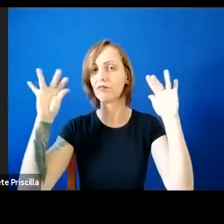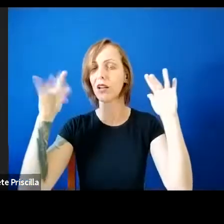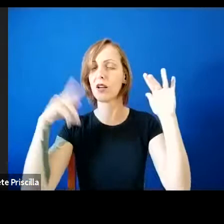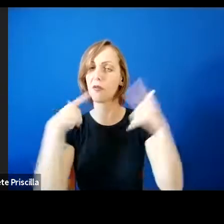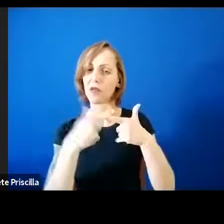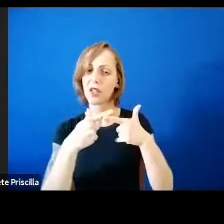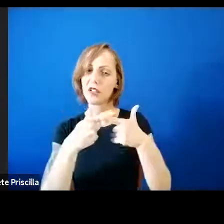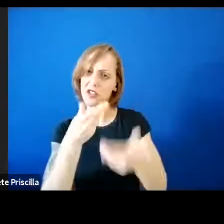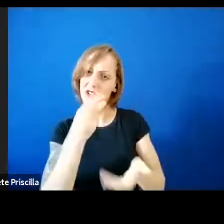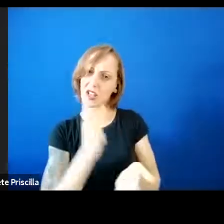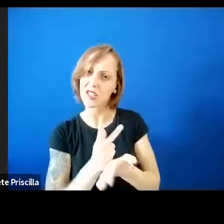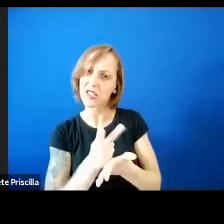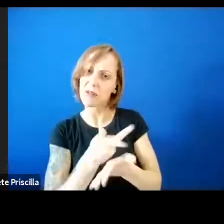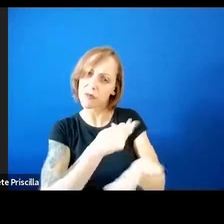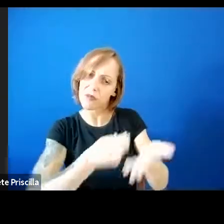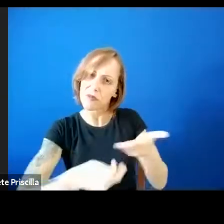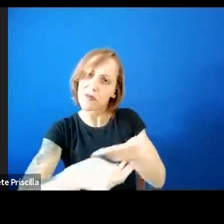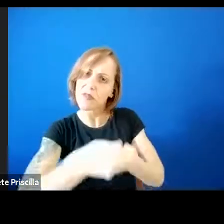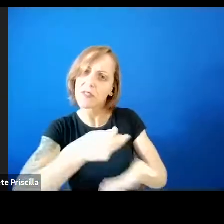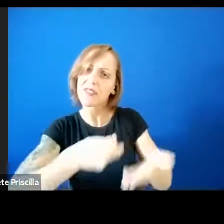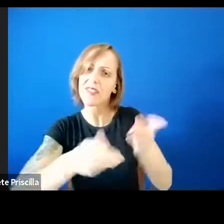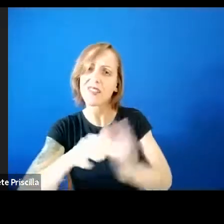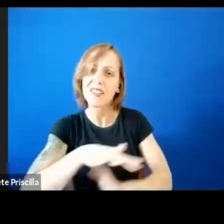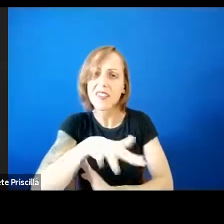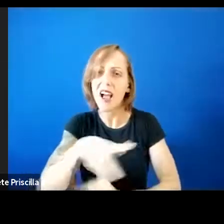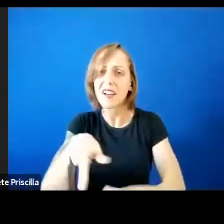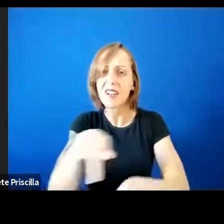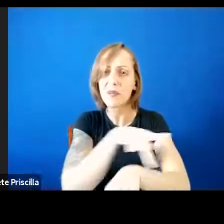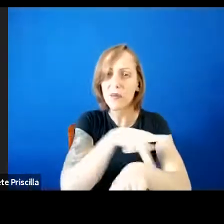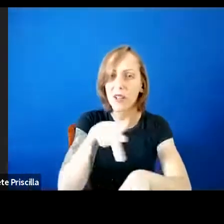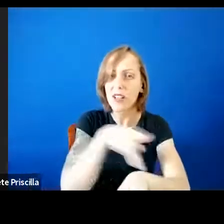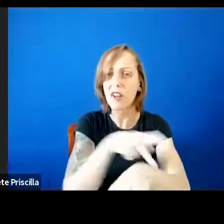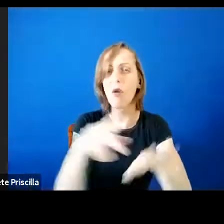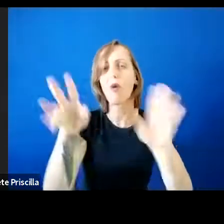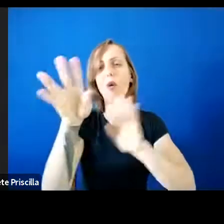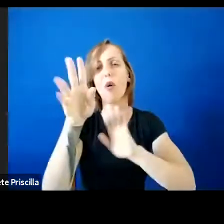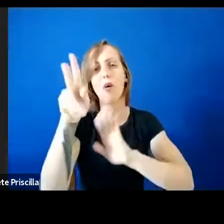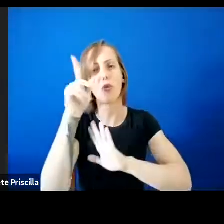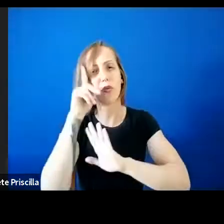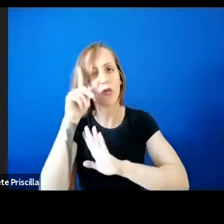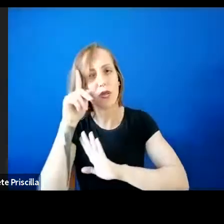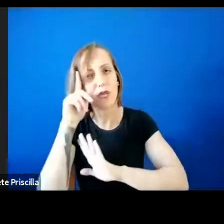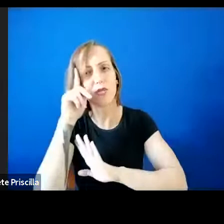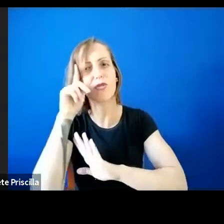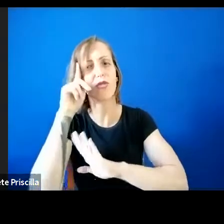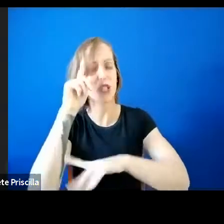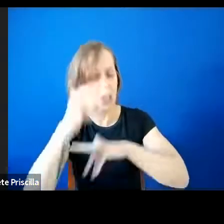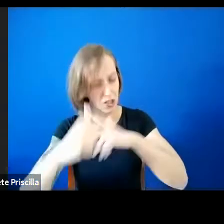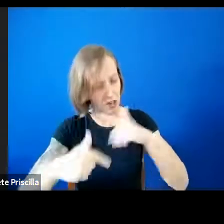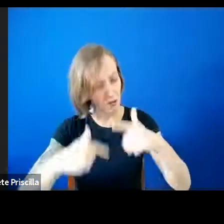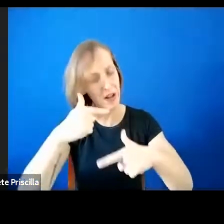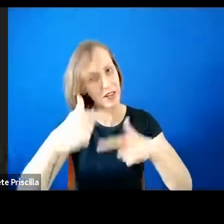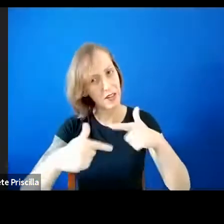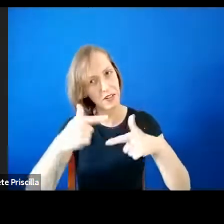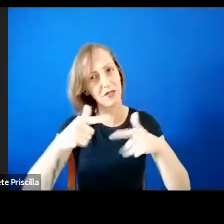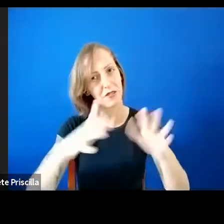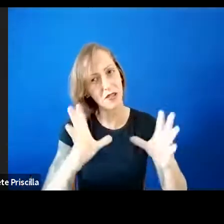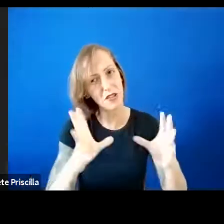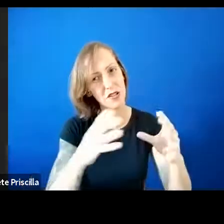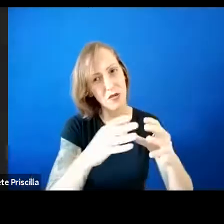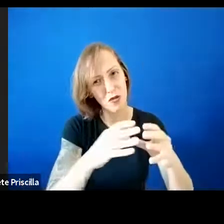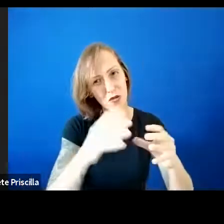na pedagogia do dia a dia ali, do trabalho, do Quinta, que faz as mudas, que